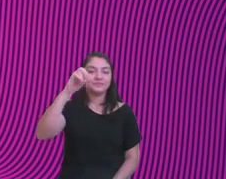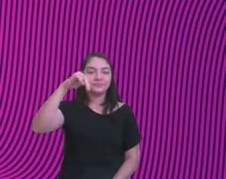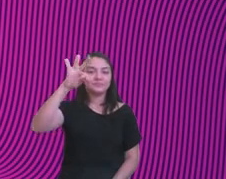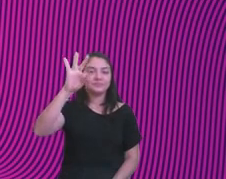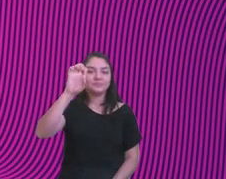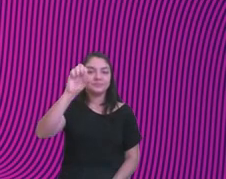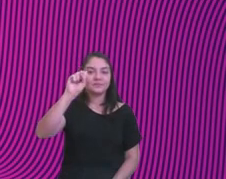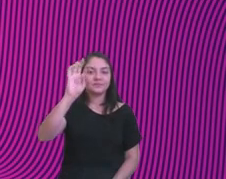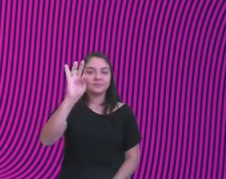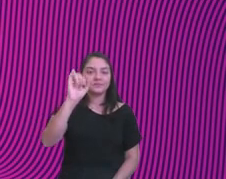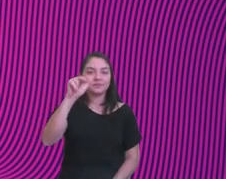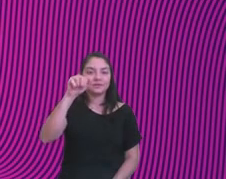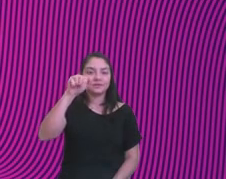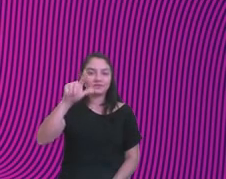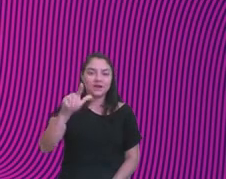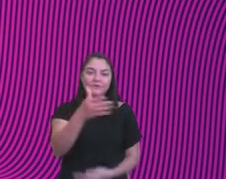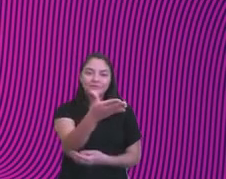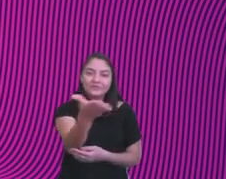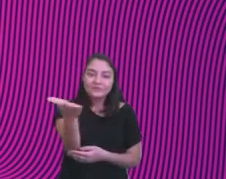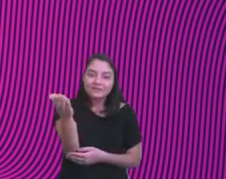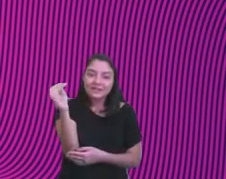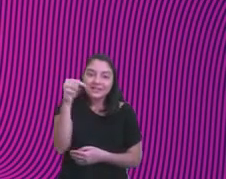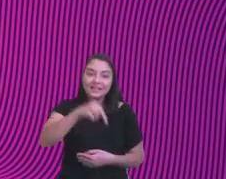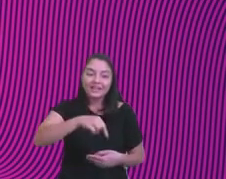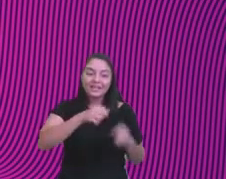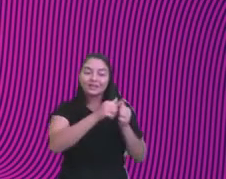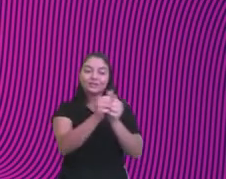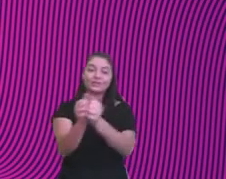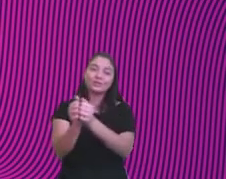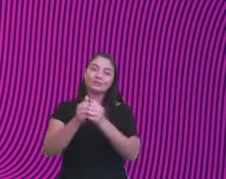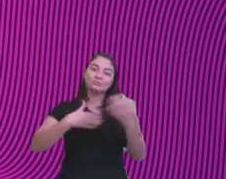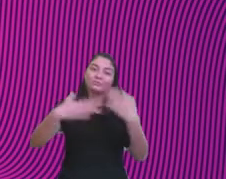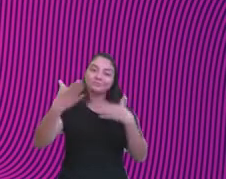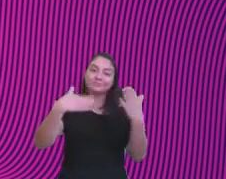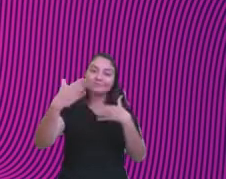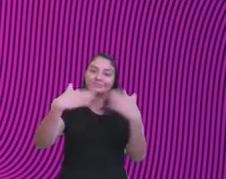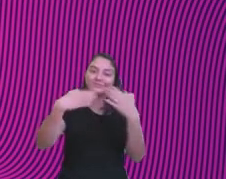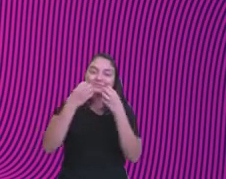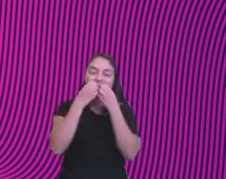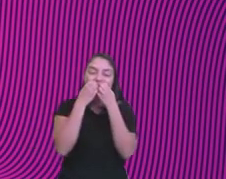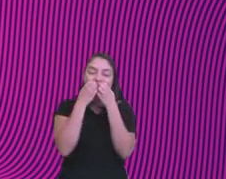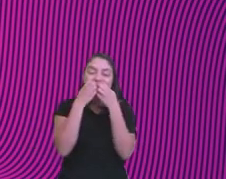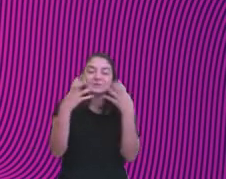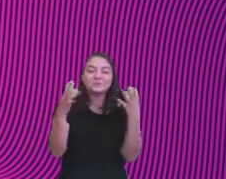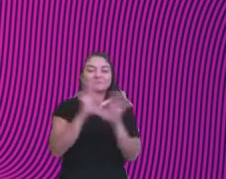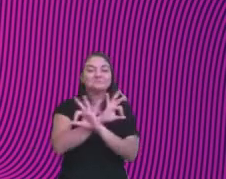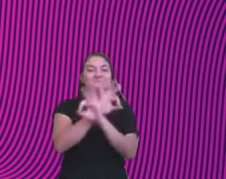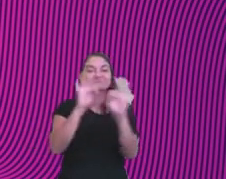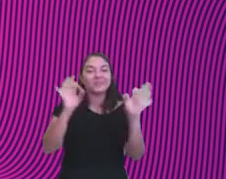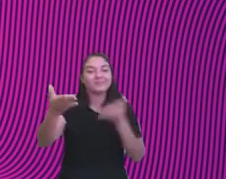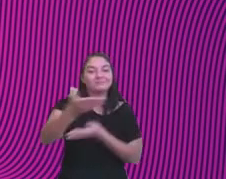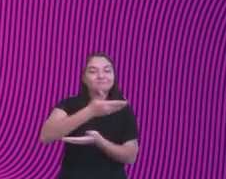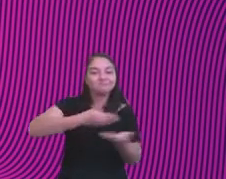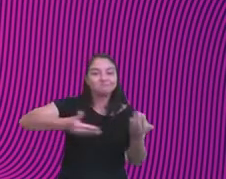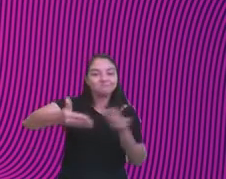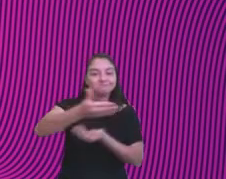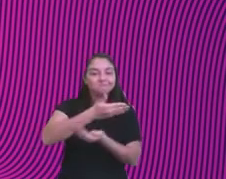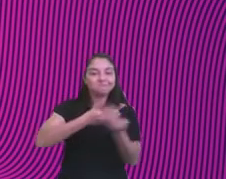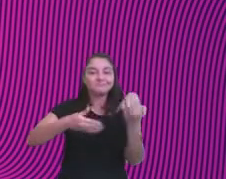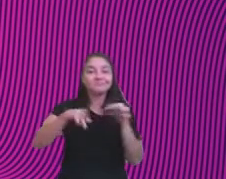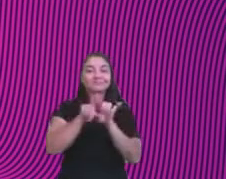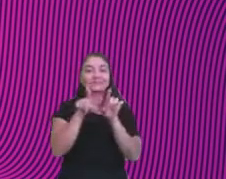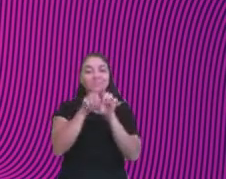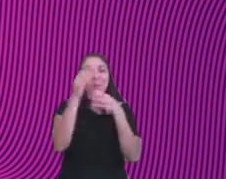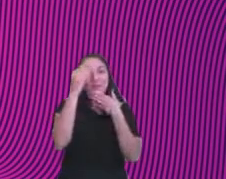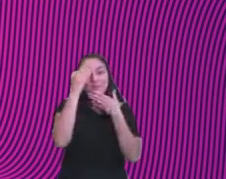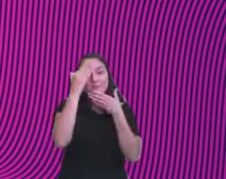discussões de hoje, tá? Foi muito bom, muito boa essa troca, né? Obrigada também a quem